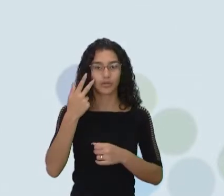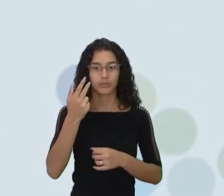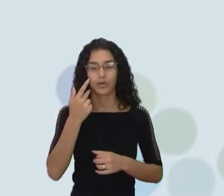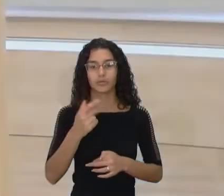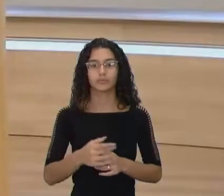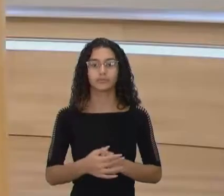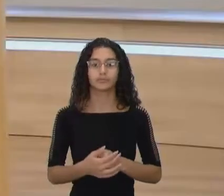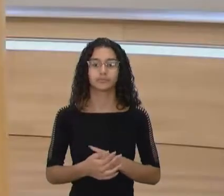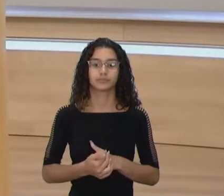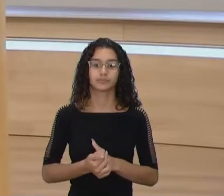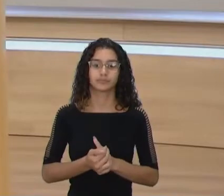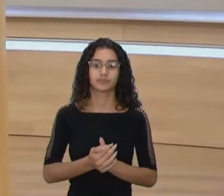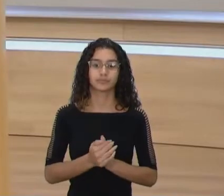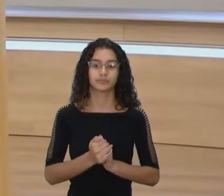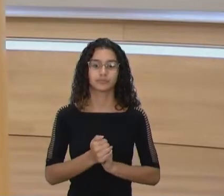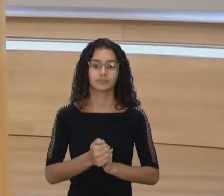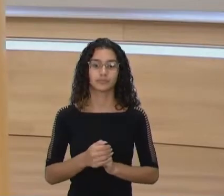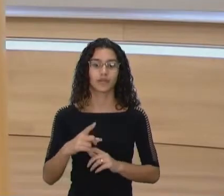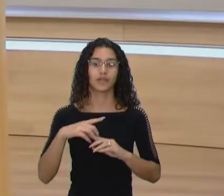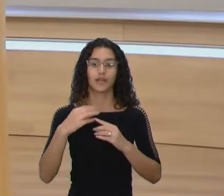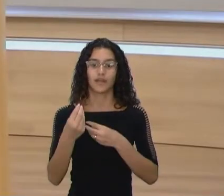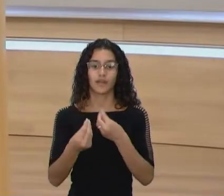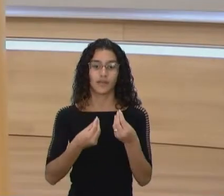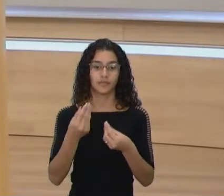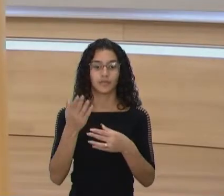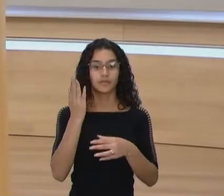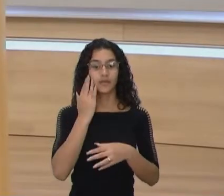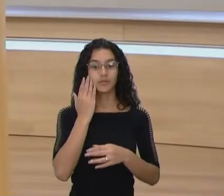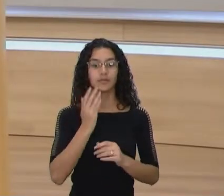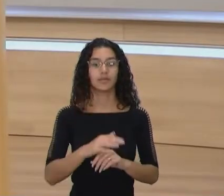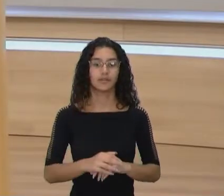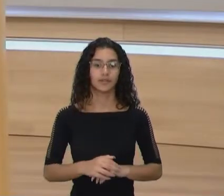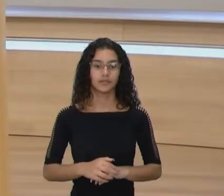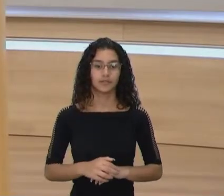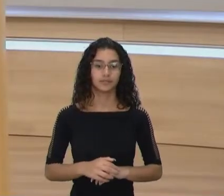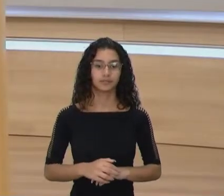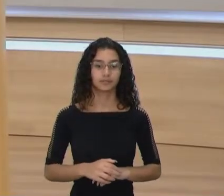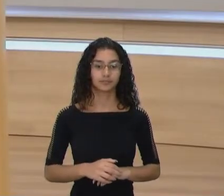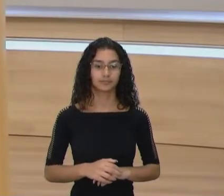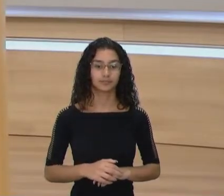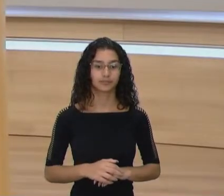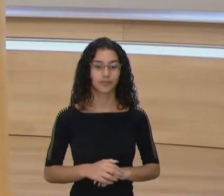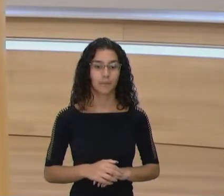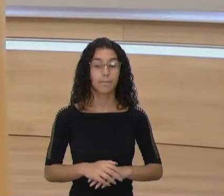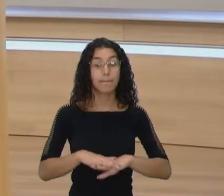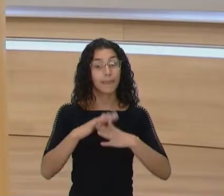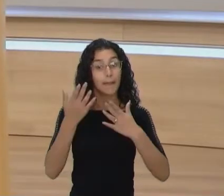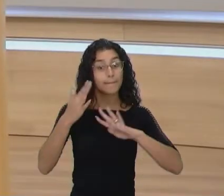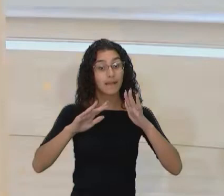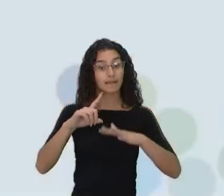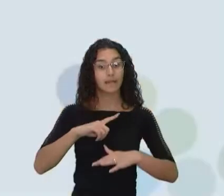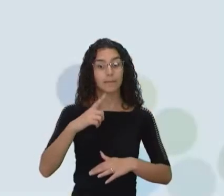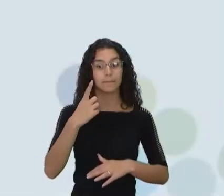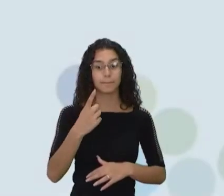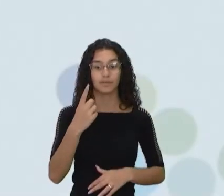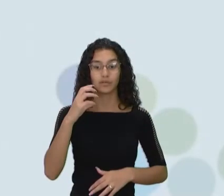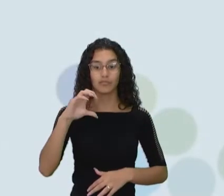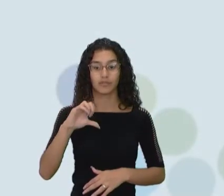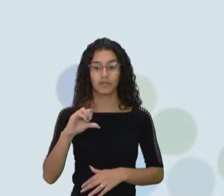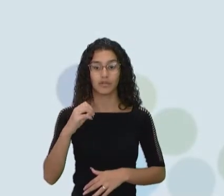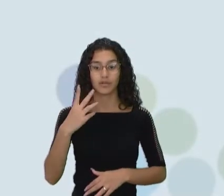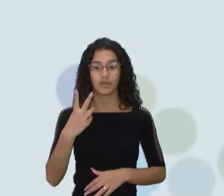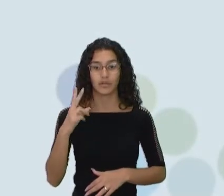no primeiro ano não tem dor de barriga. Esses desastres que tem por aí. Mas em média deu R$